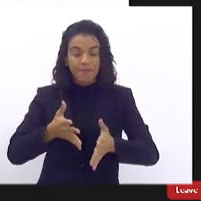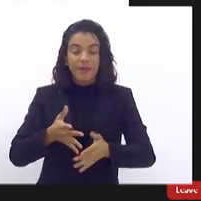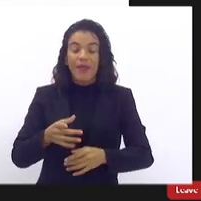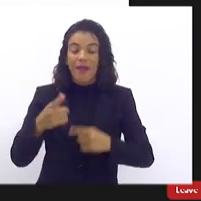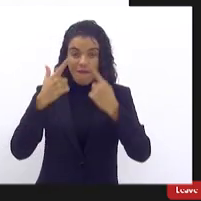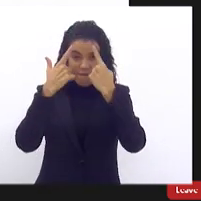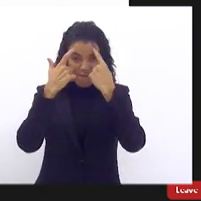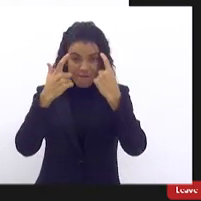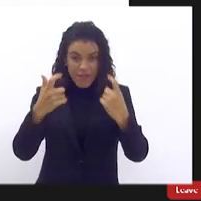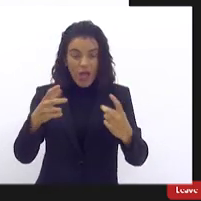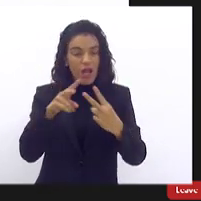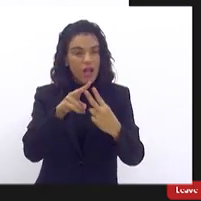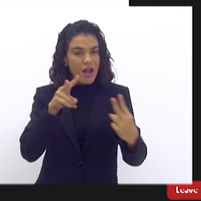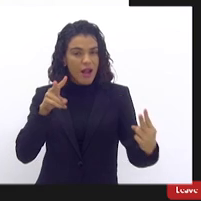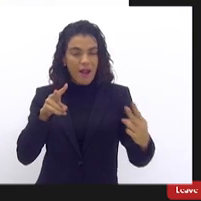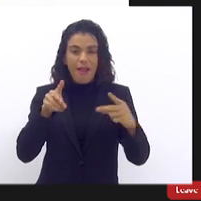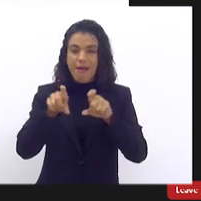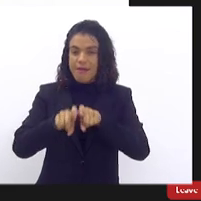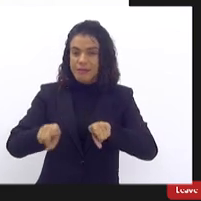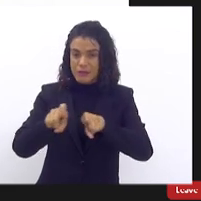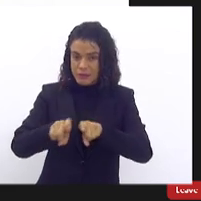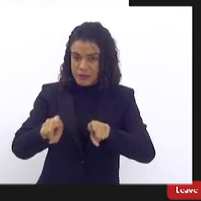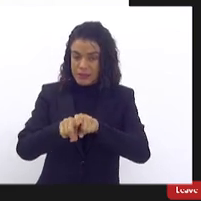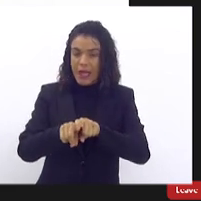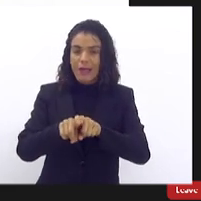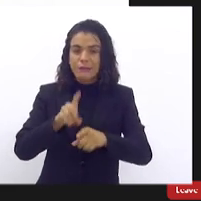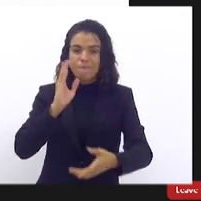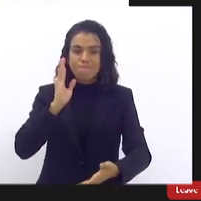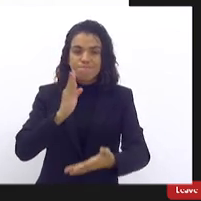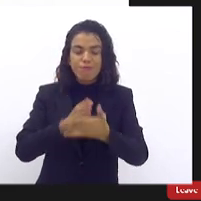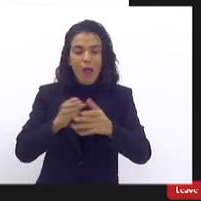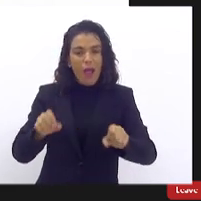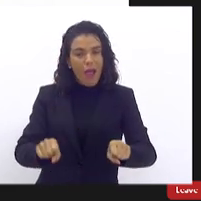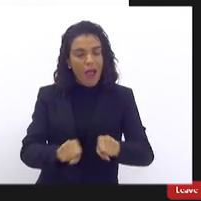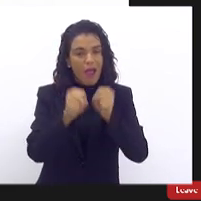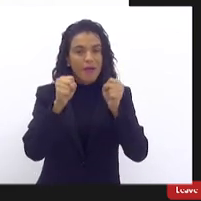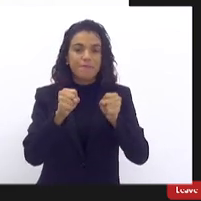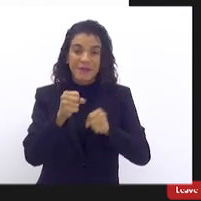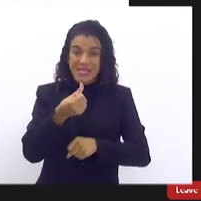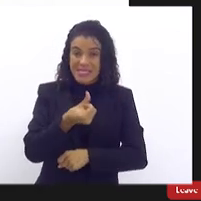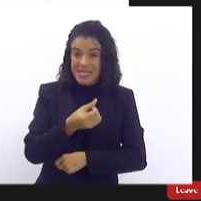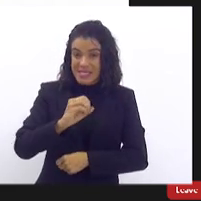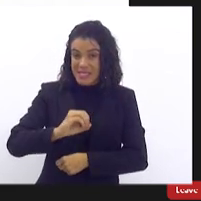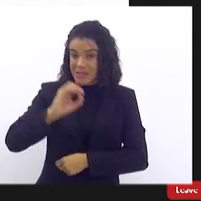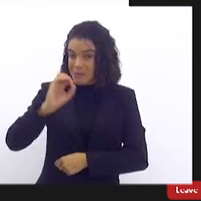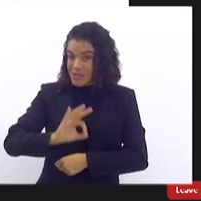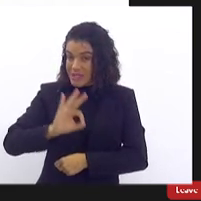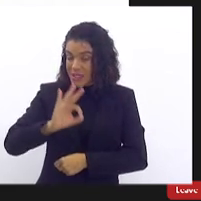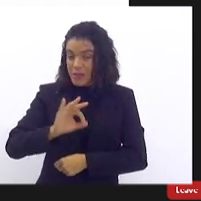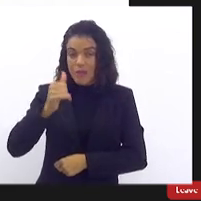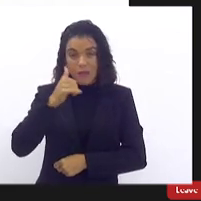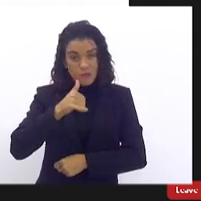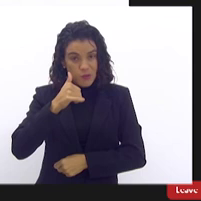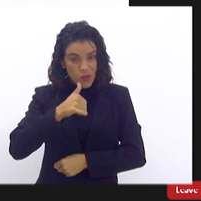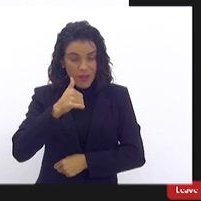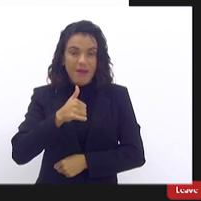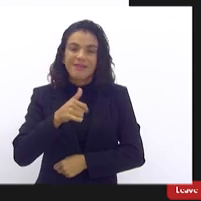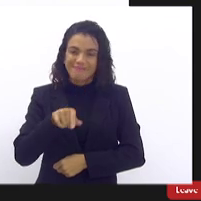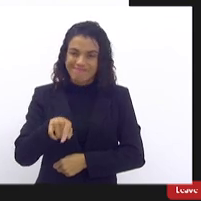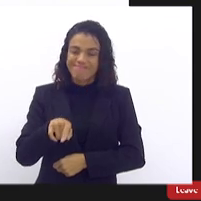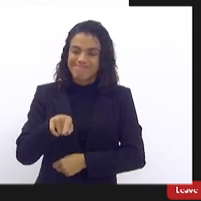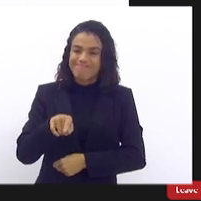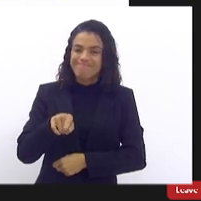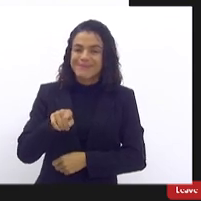ela afeta também a liberdade de expressão. E a gente tem 60% das mulheres que foram afetadas por episódios